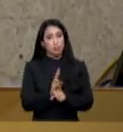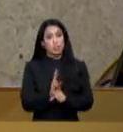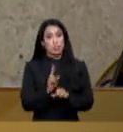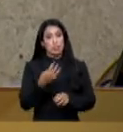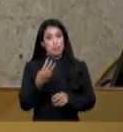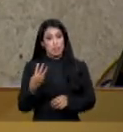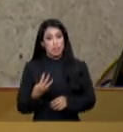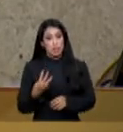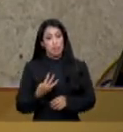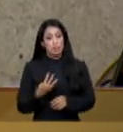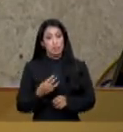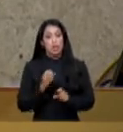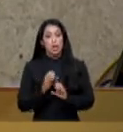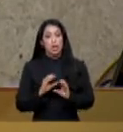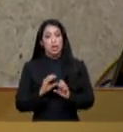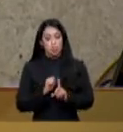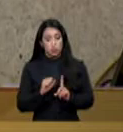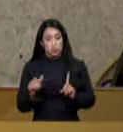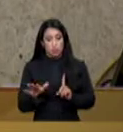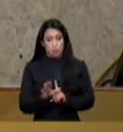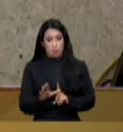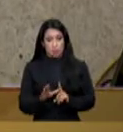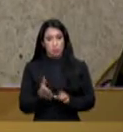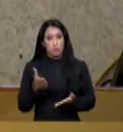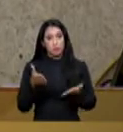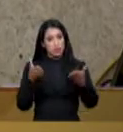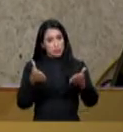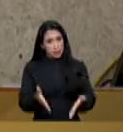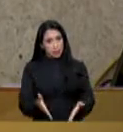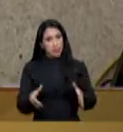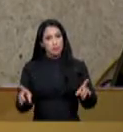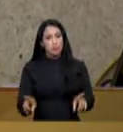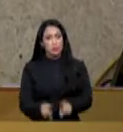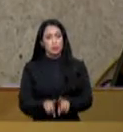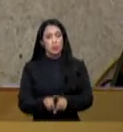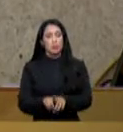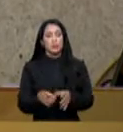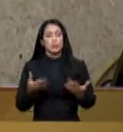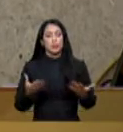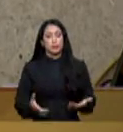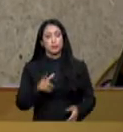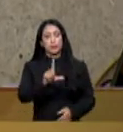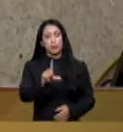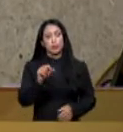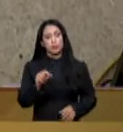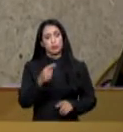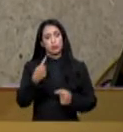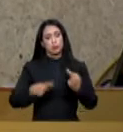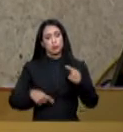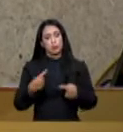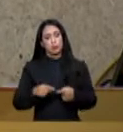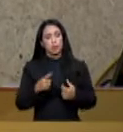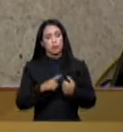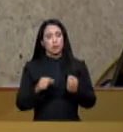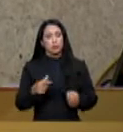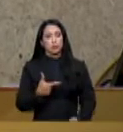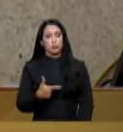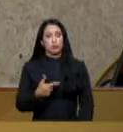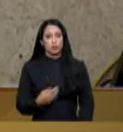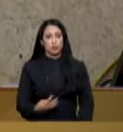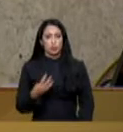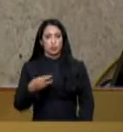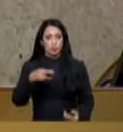comunidade. Forçoso pontuar que as opções políticas resguardadas pelo artigo